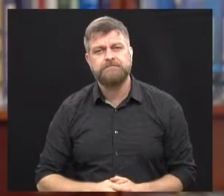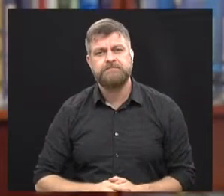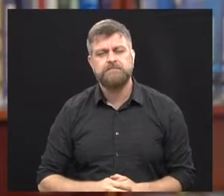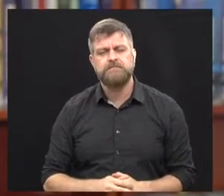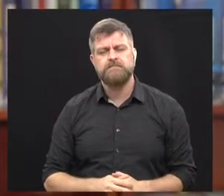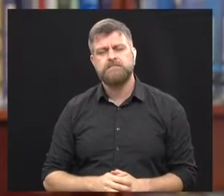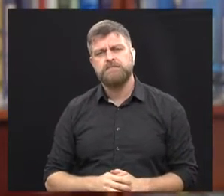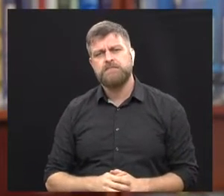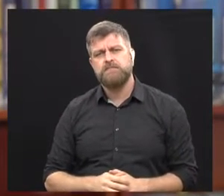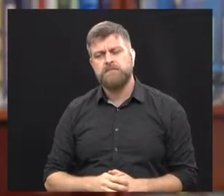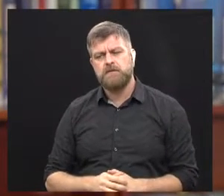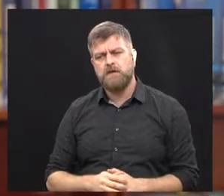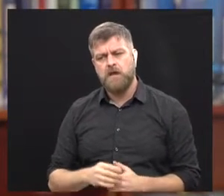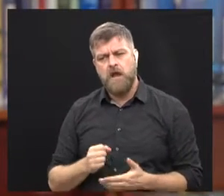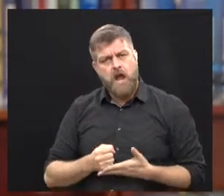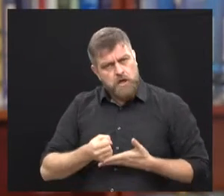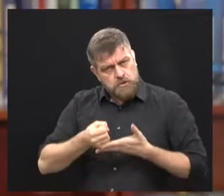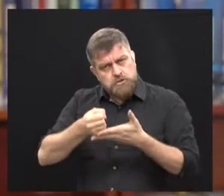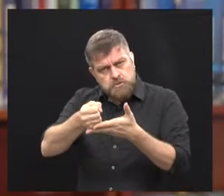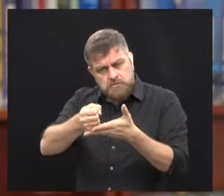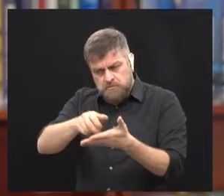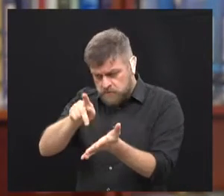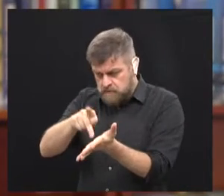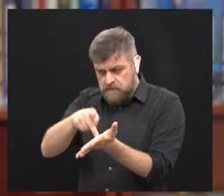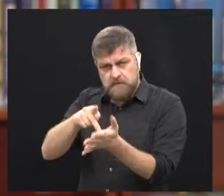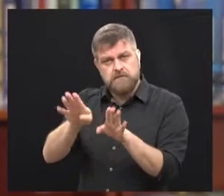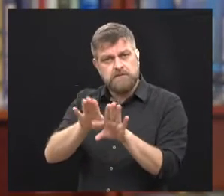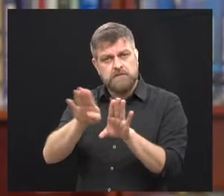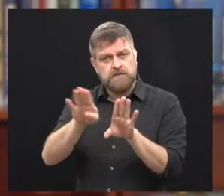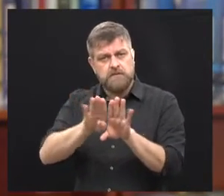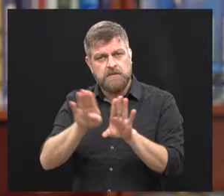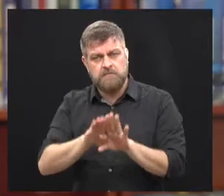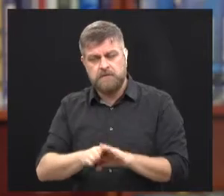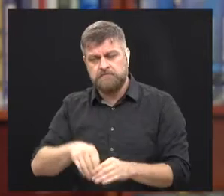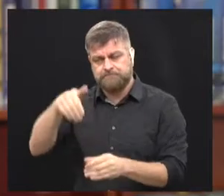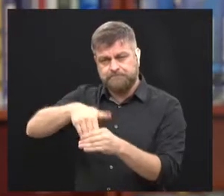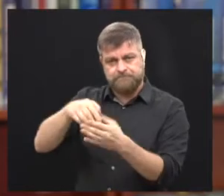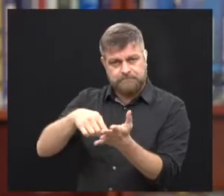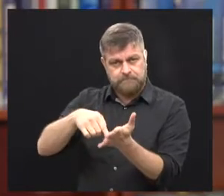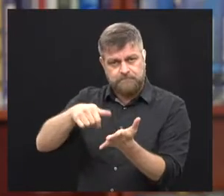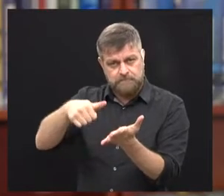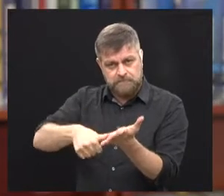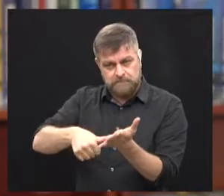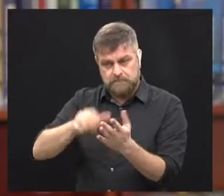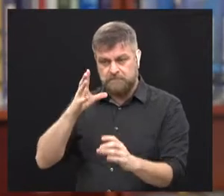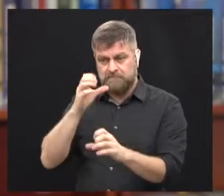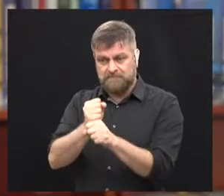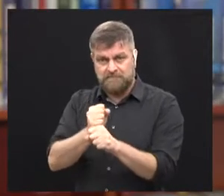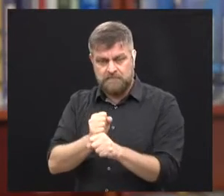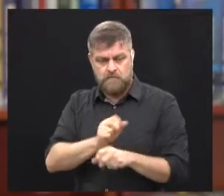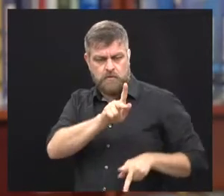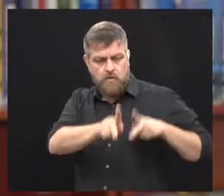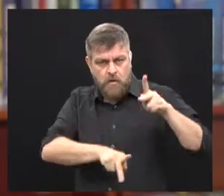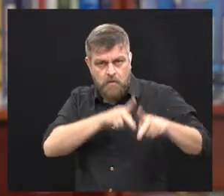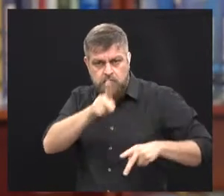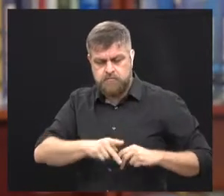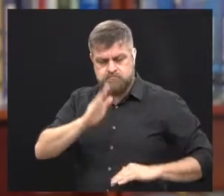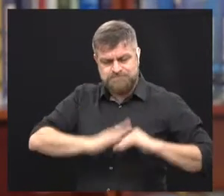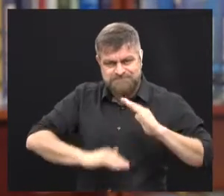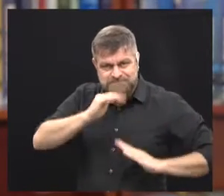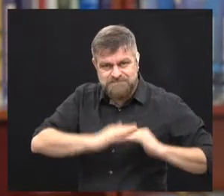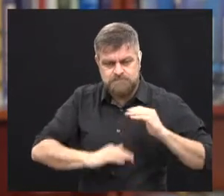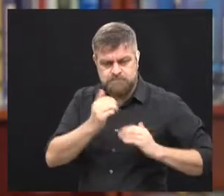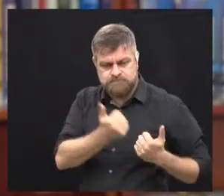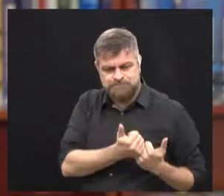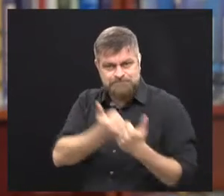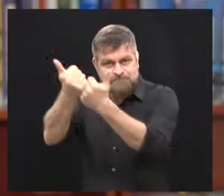Isso contribuiu muito também para essa eleição, para esse resultado, essa participação ativa dos eleitores dele nas